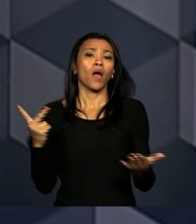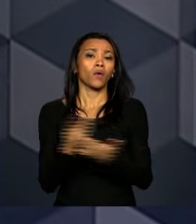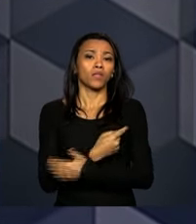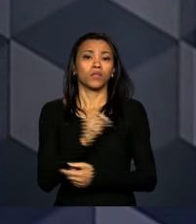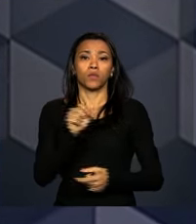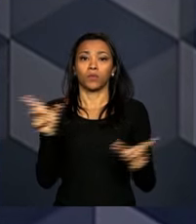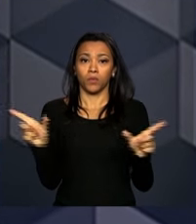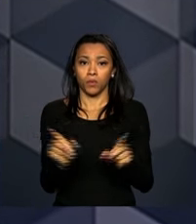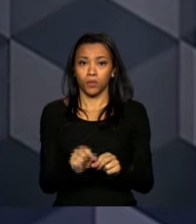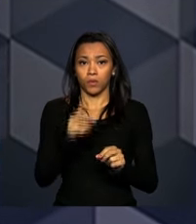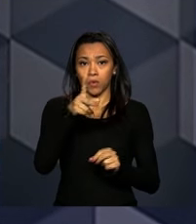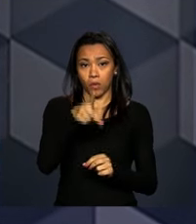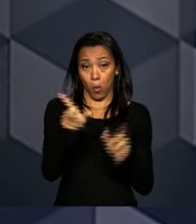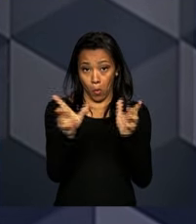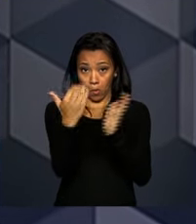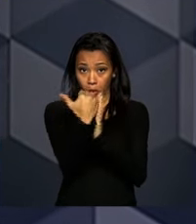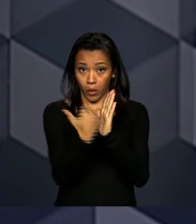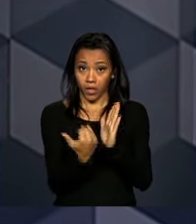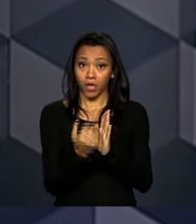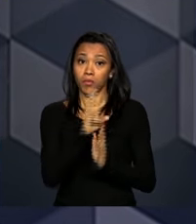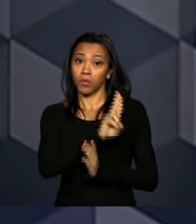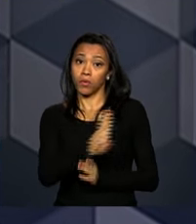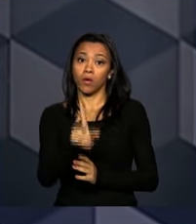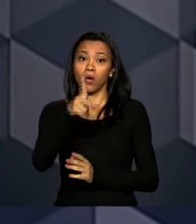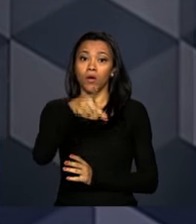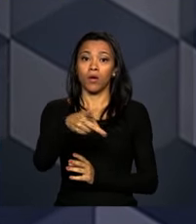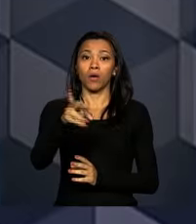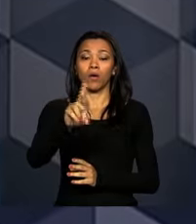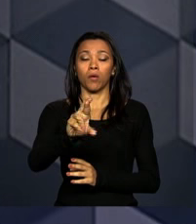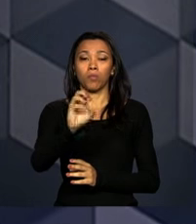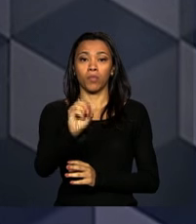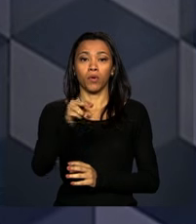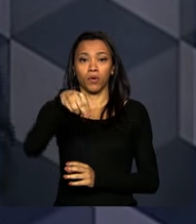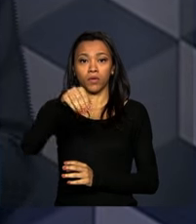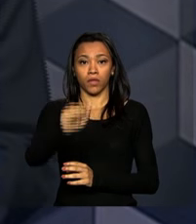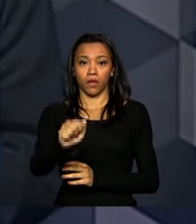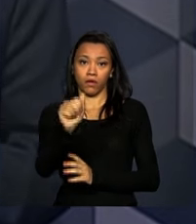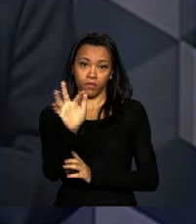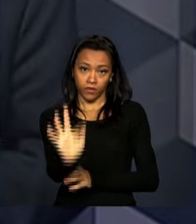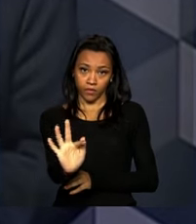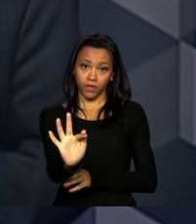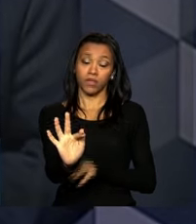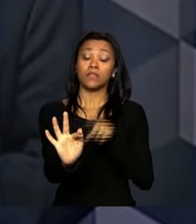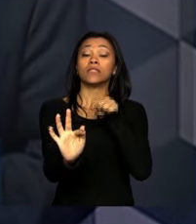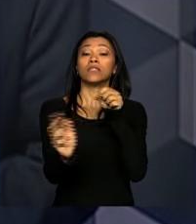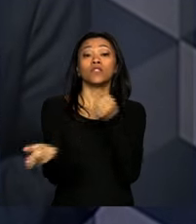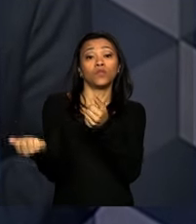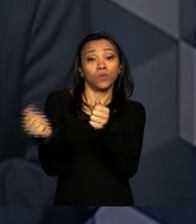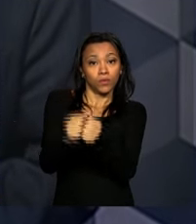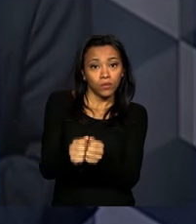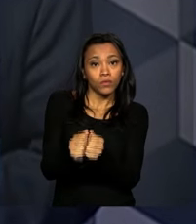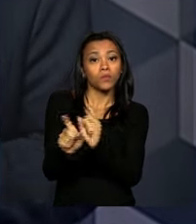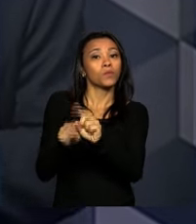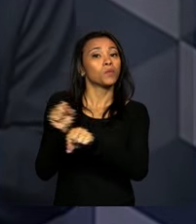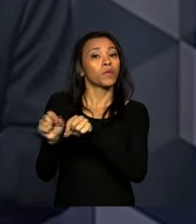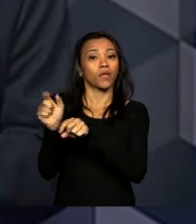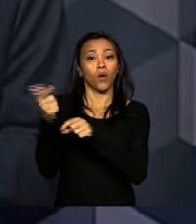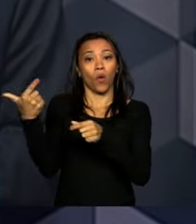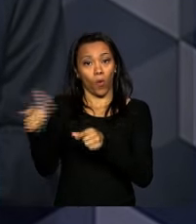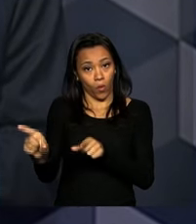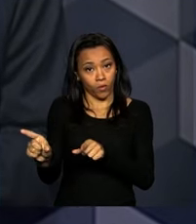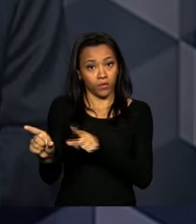PRONAF, do Programa Nacional de Fortalecimento da Agricultura Familiar, junto também à